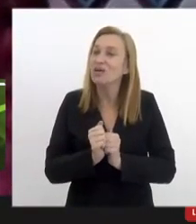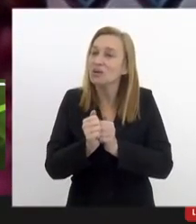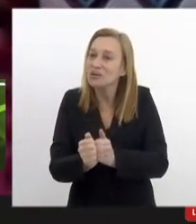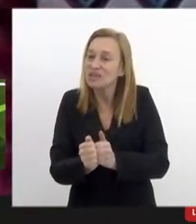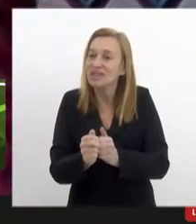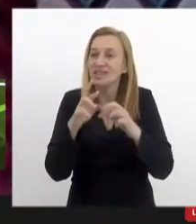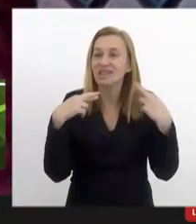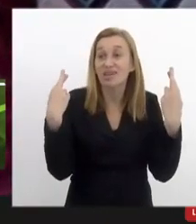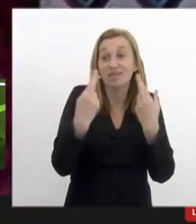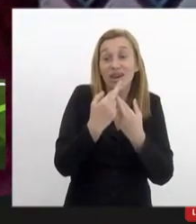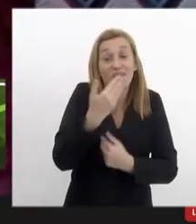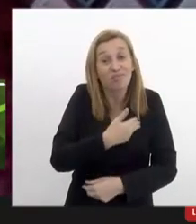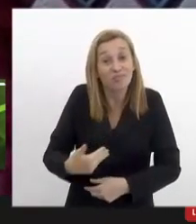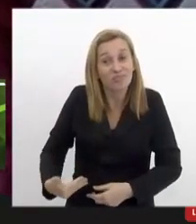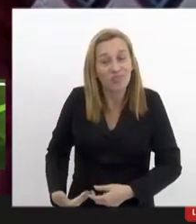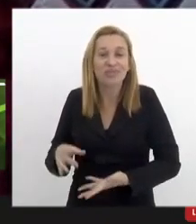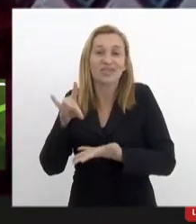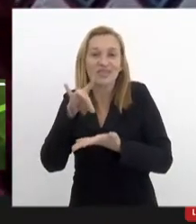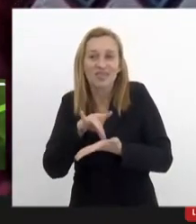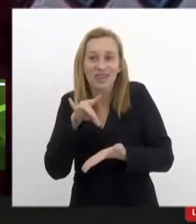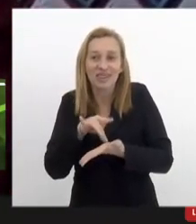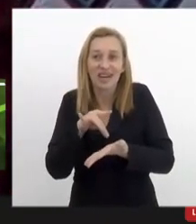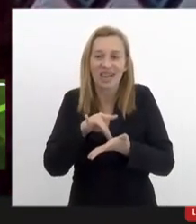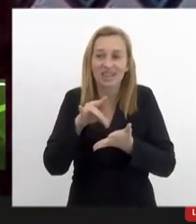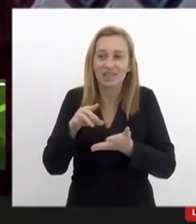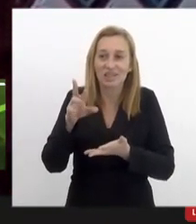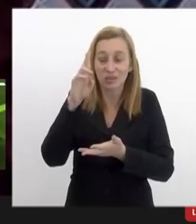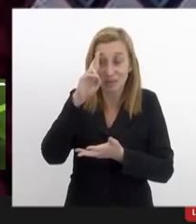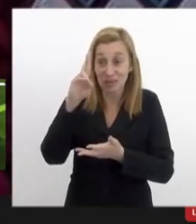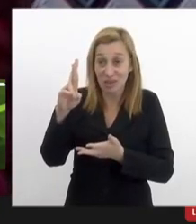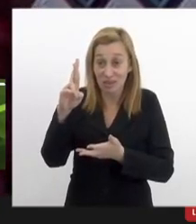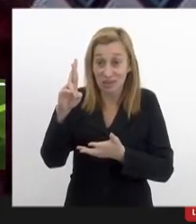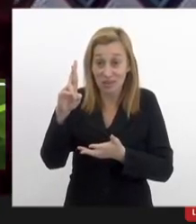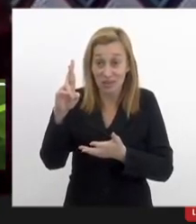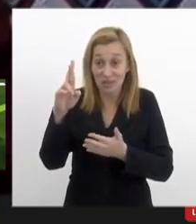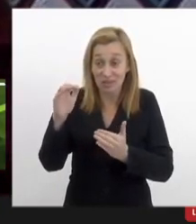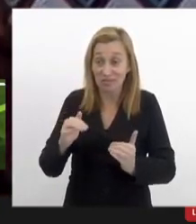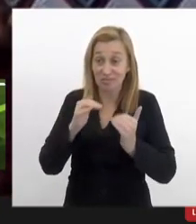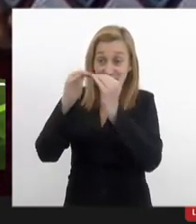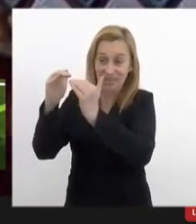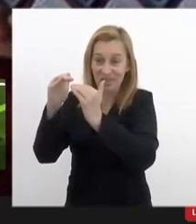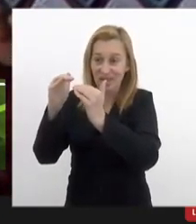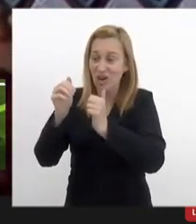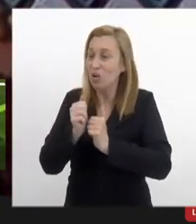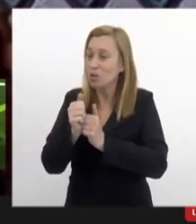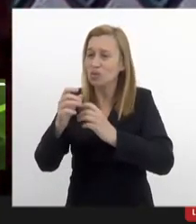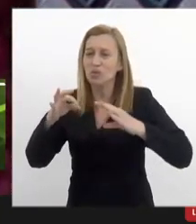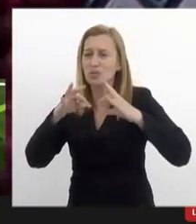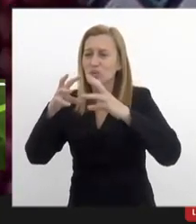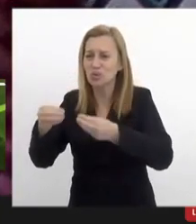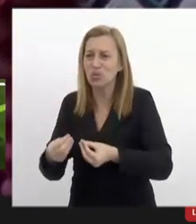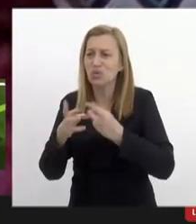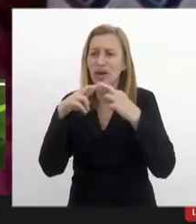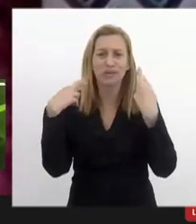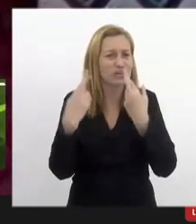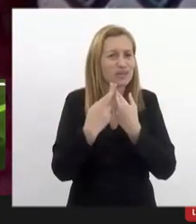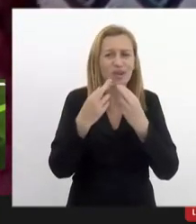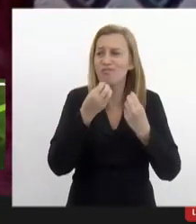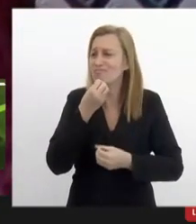dessa audiência pública. Na verdade, Vossa Excelência conduziu praticamente toda a audiência, muito bem conduzida, eu